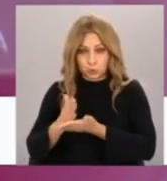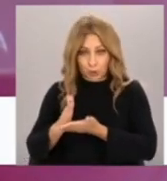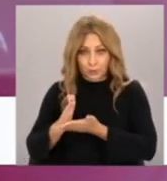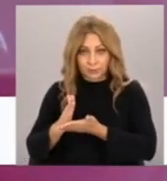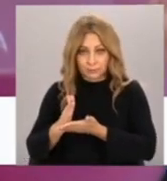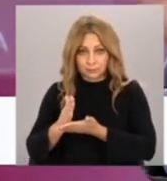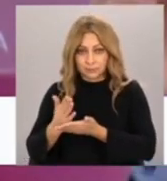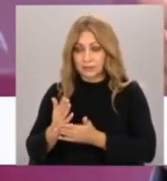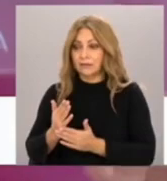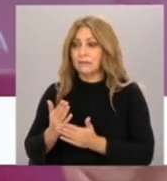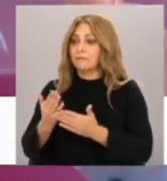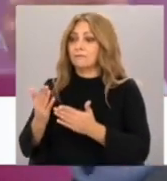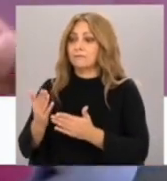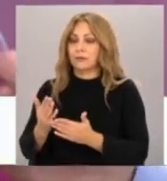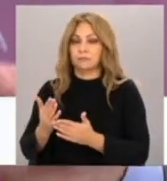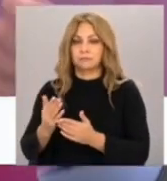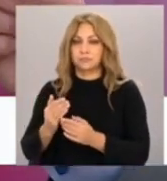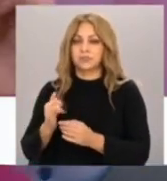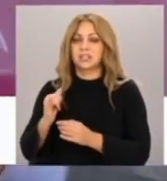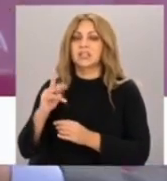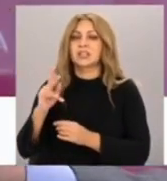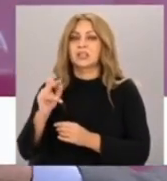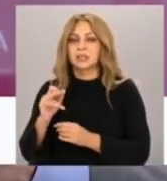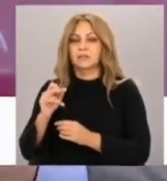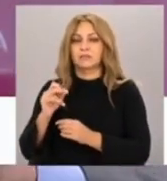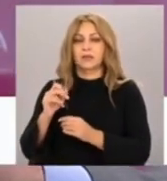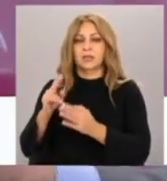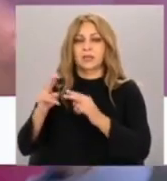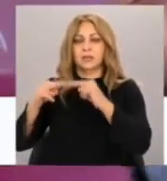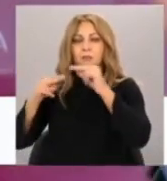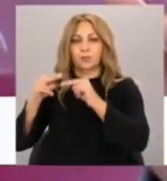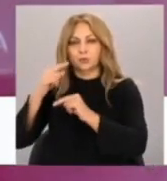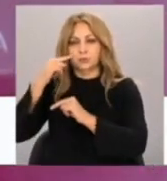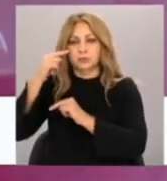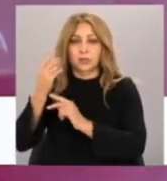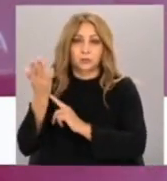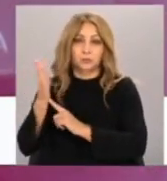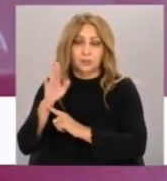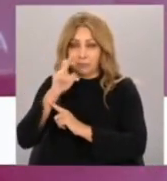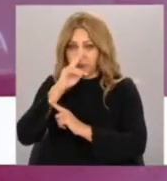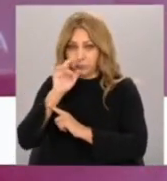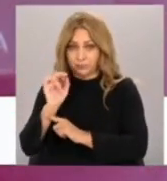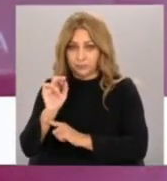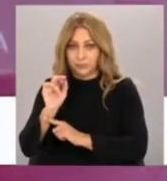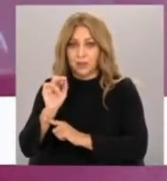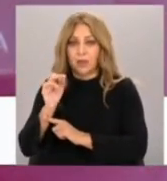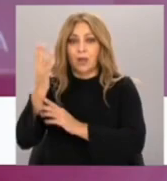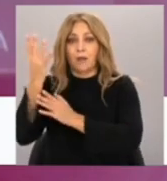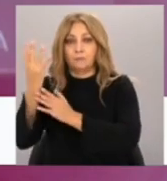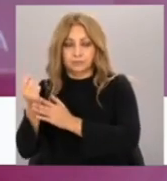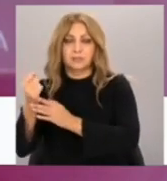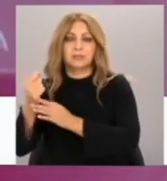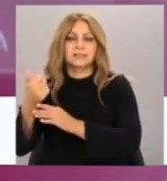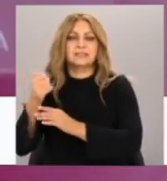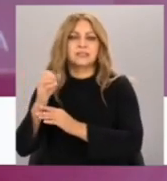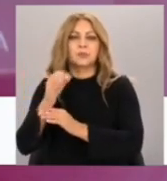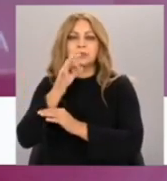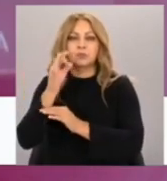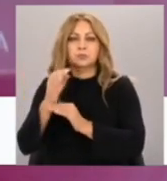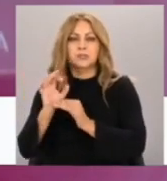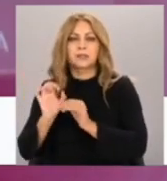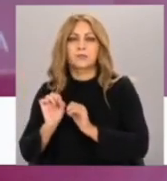para a rua e fizerem qualquer coisa o Iva e os impostos especiais sobre os combustíveis por exemplo levam esta carga fiscal a cinquenta por cento